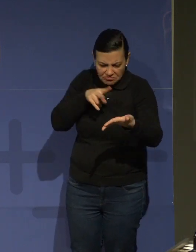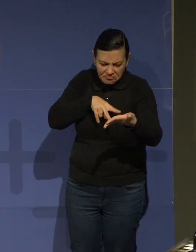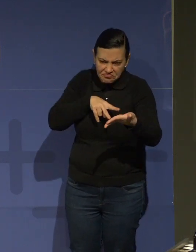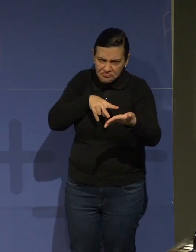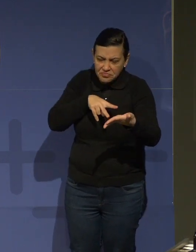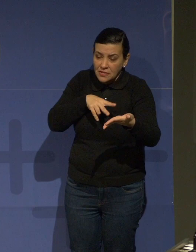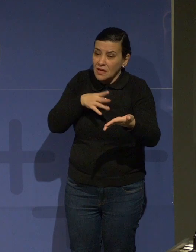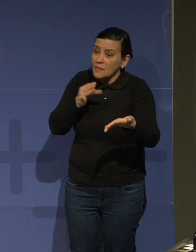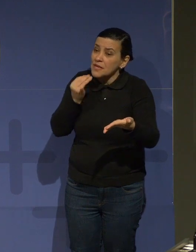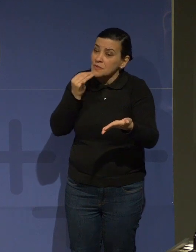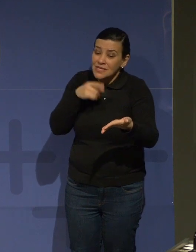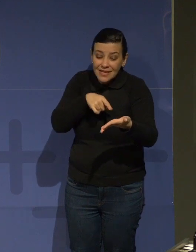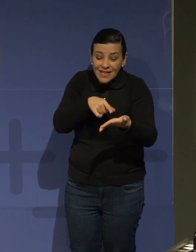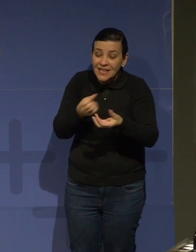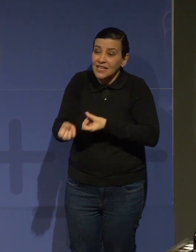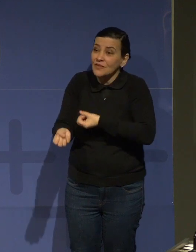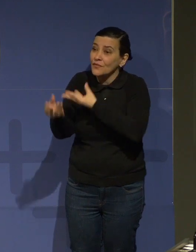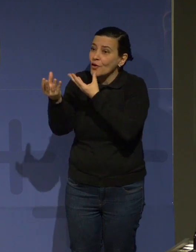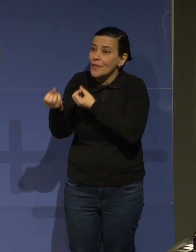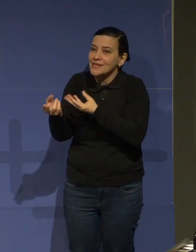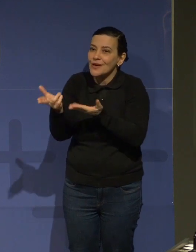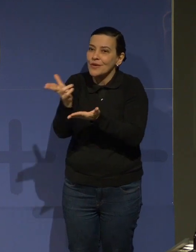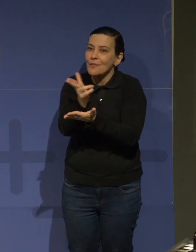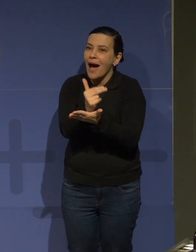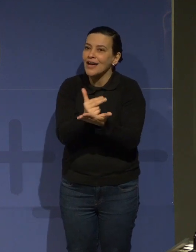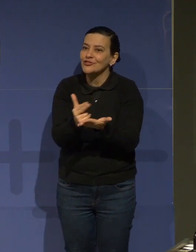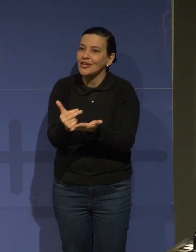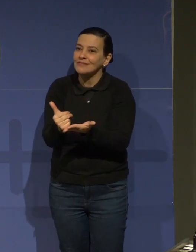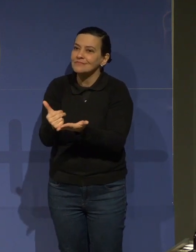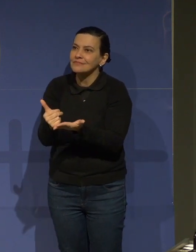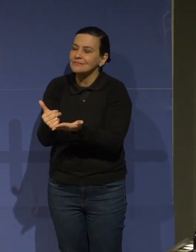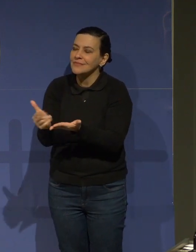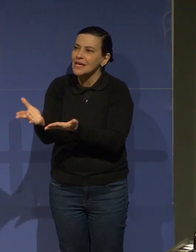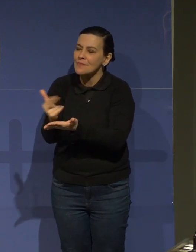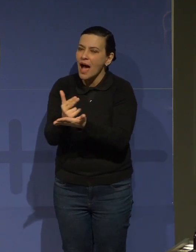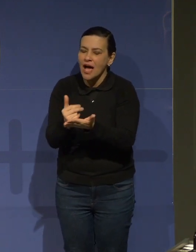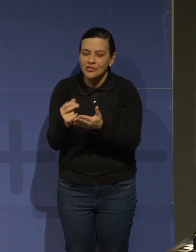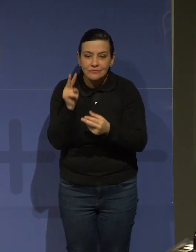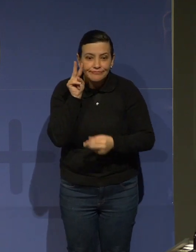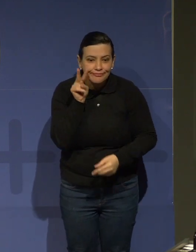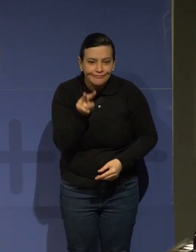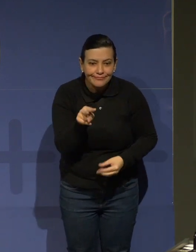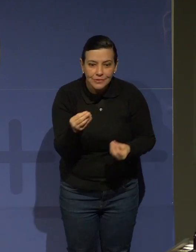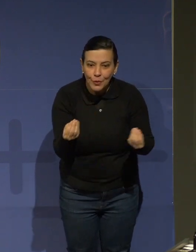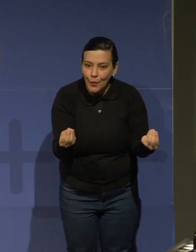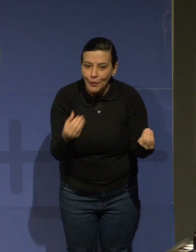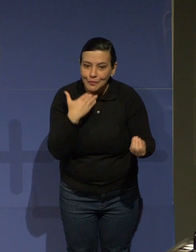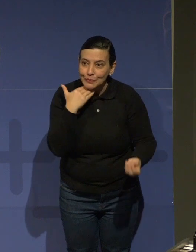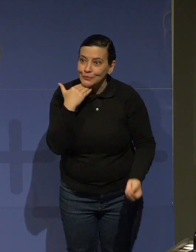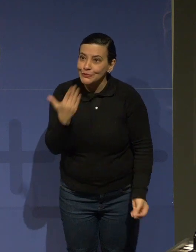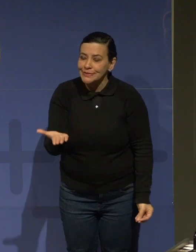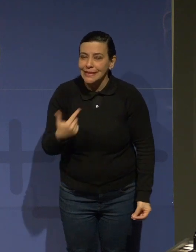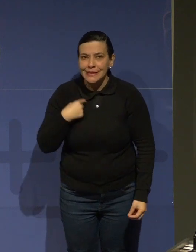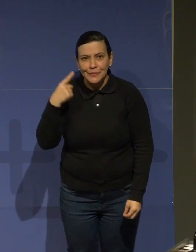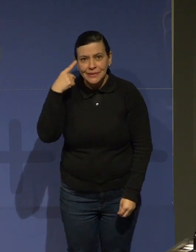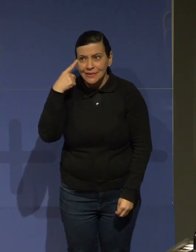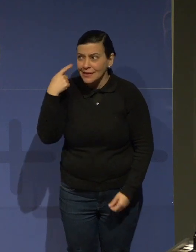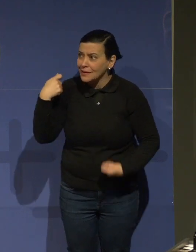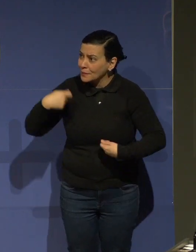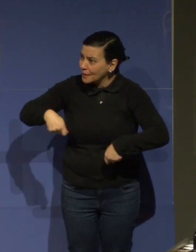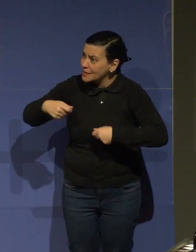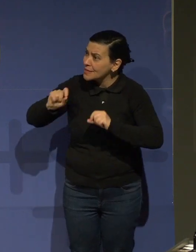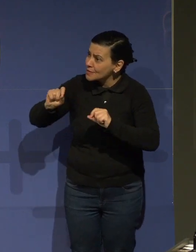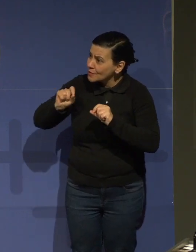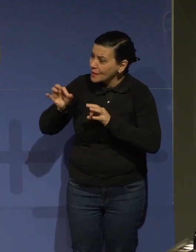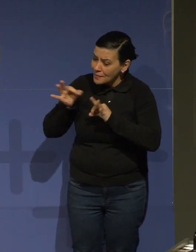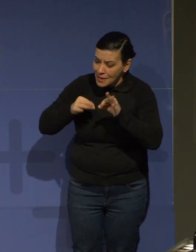as instruções para montar os móveis, elas eram imagens, e então não tinha exatamente como eu poder participar. Nesse momento, eu falei para ele, cara, a gente precisa de um processo